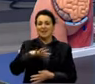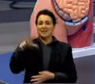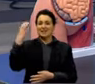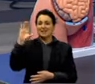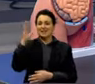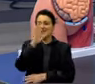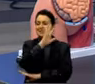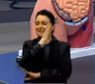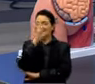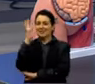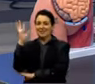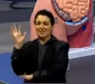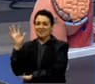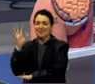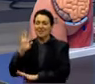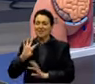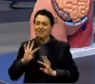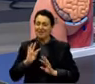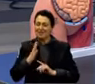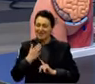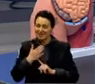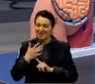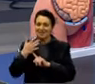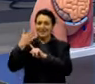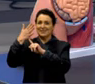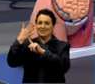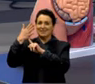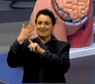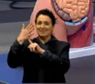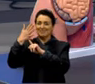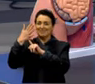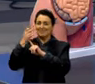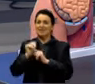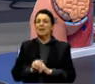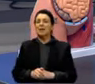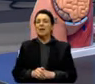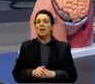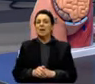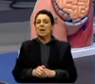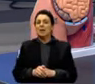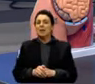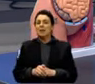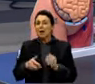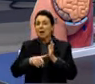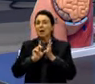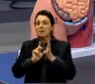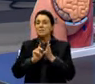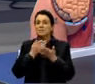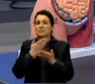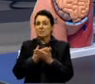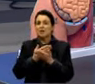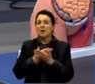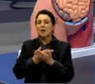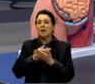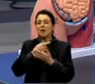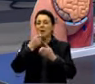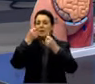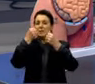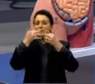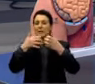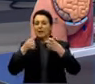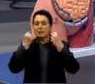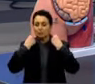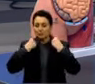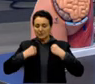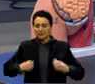da natureza e suas tecnologias. Bom, no primeiro bloco falávamos sobre os sistemas